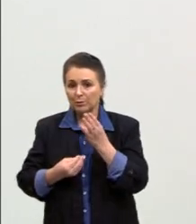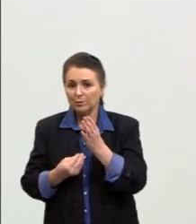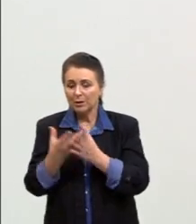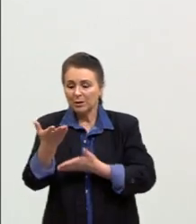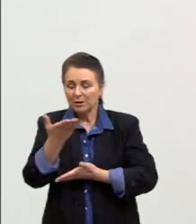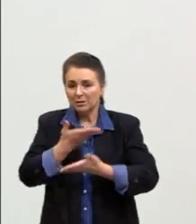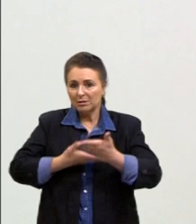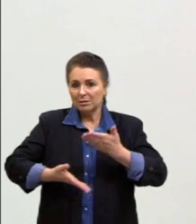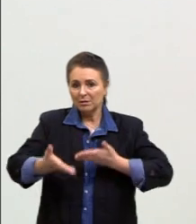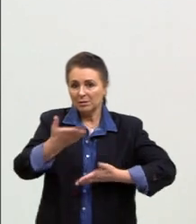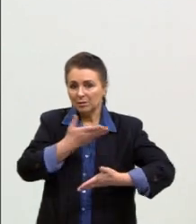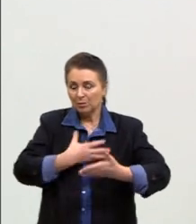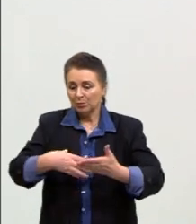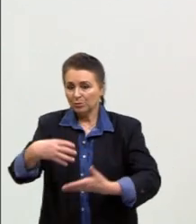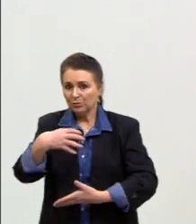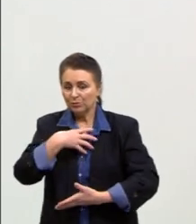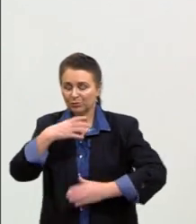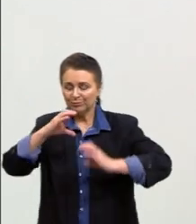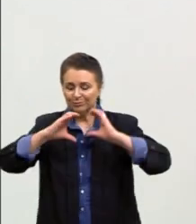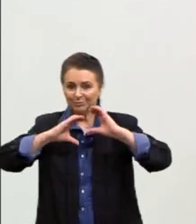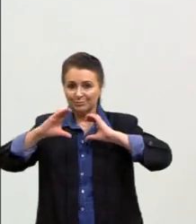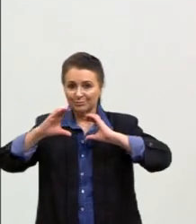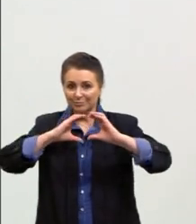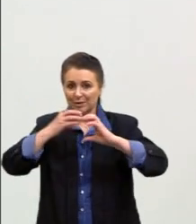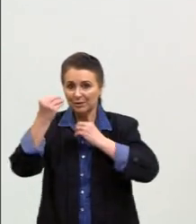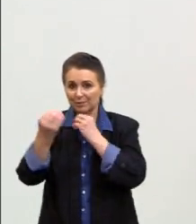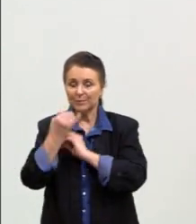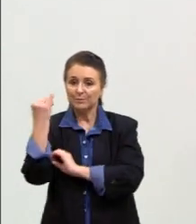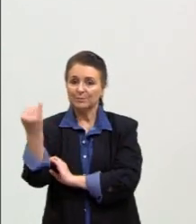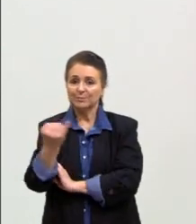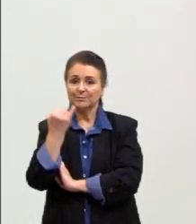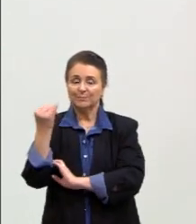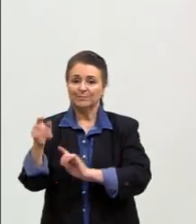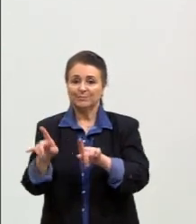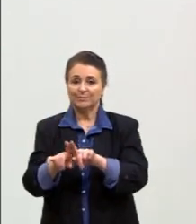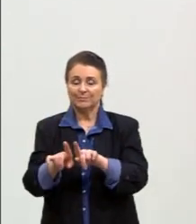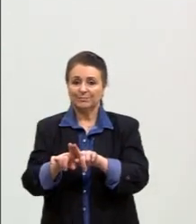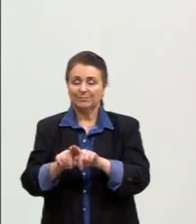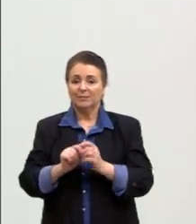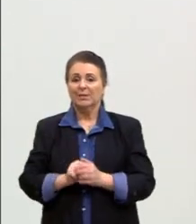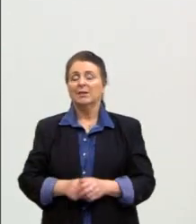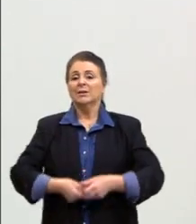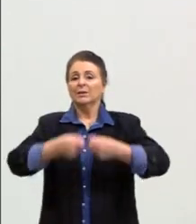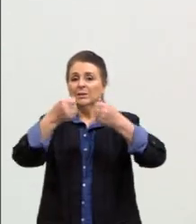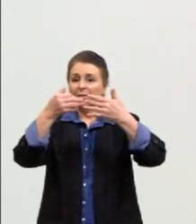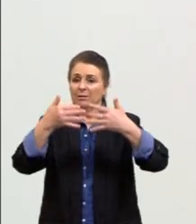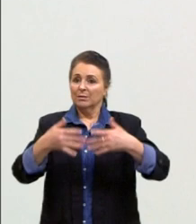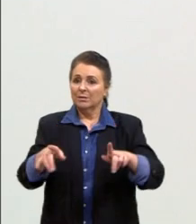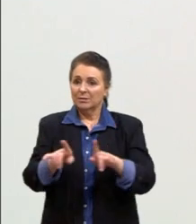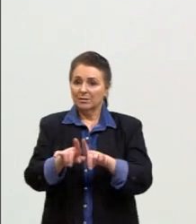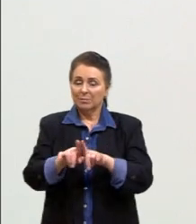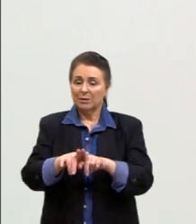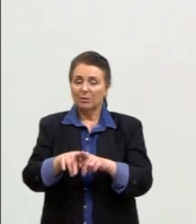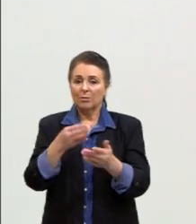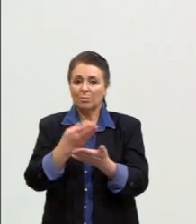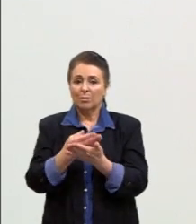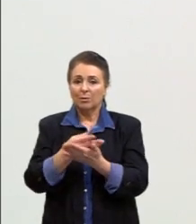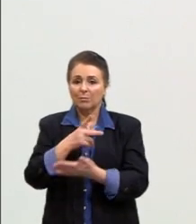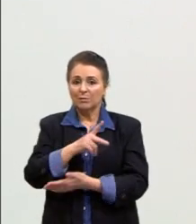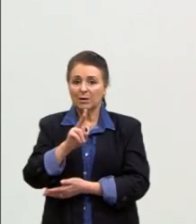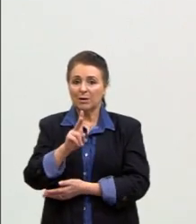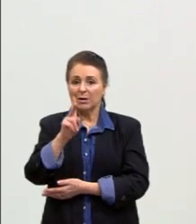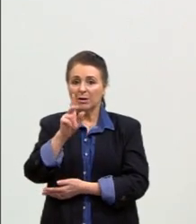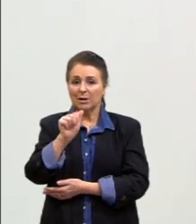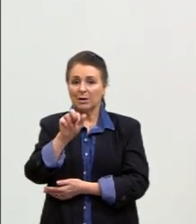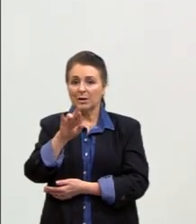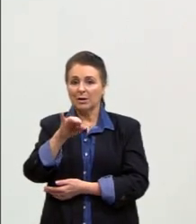interações novas formas de se comunicar né como isso é importante também a gente já falou um pouquinho numa aula com a Karine sobre a questão da